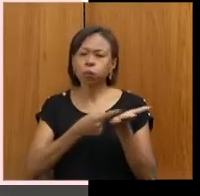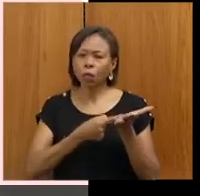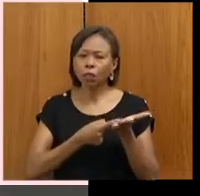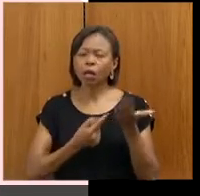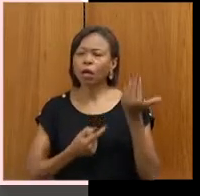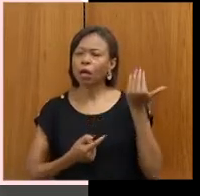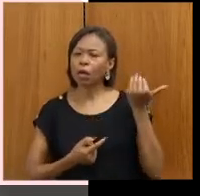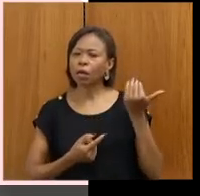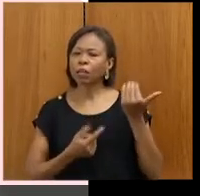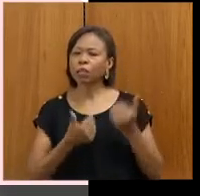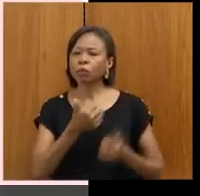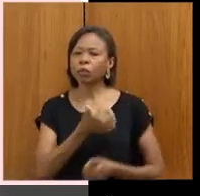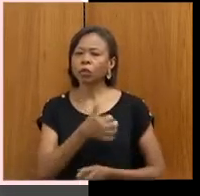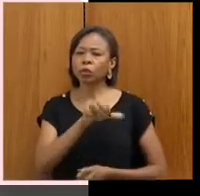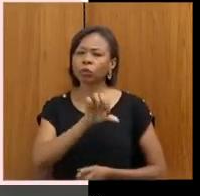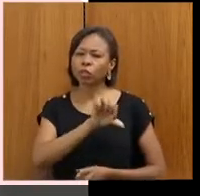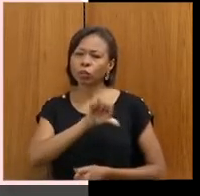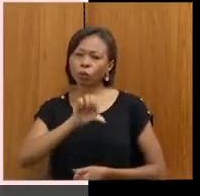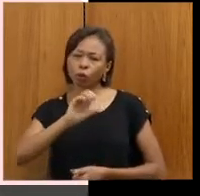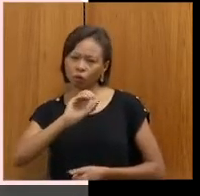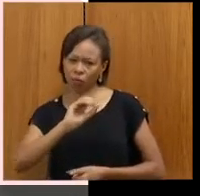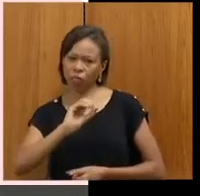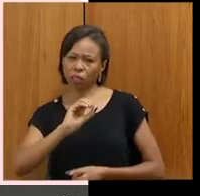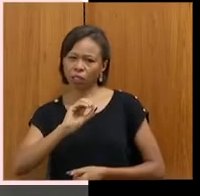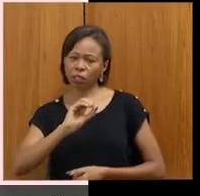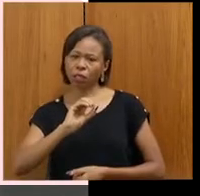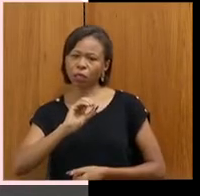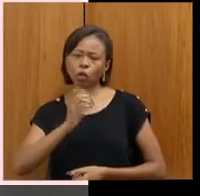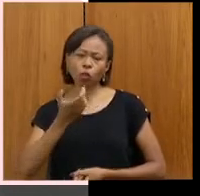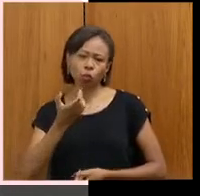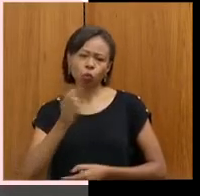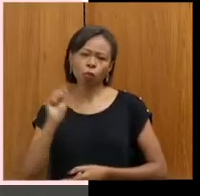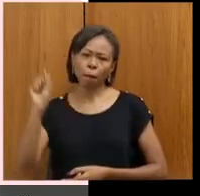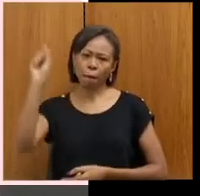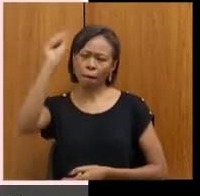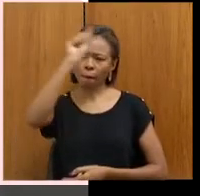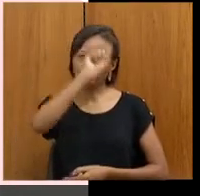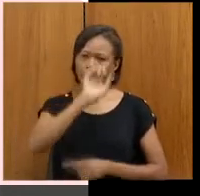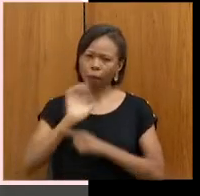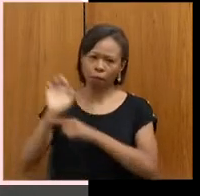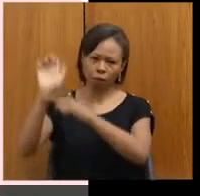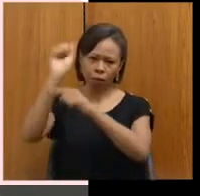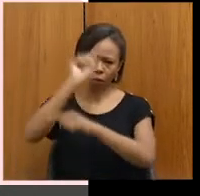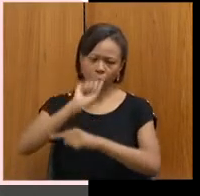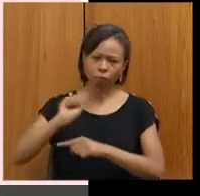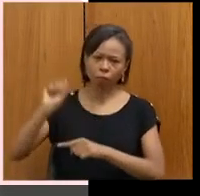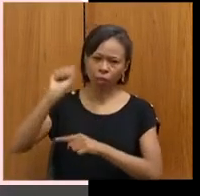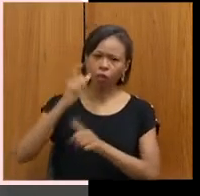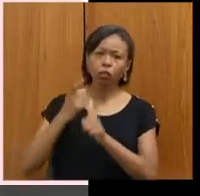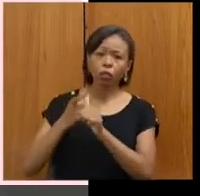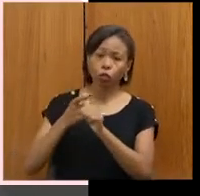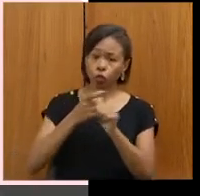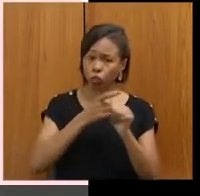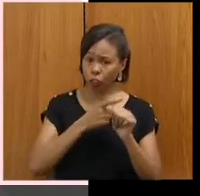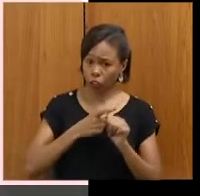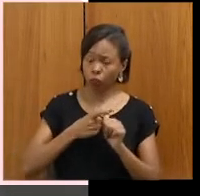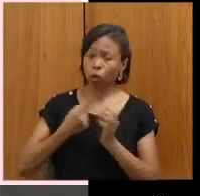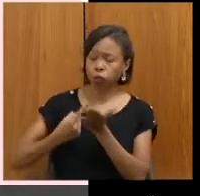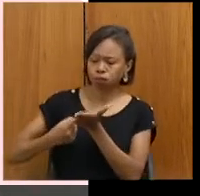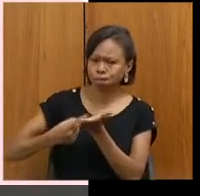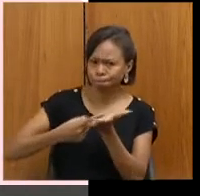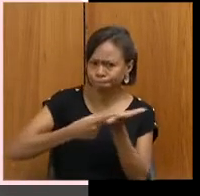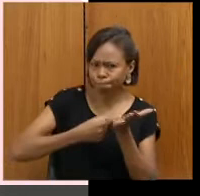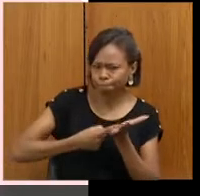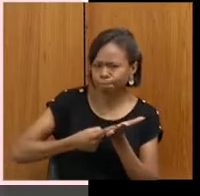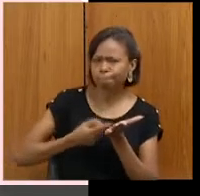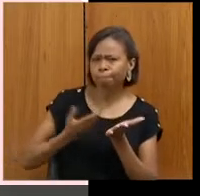1990 entre o estado de dos Estados na realidade todos os estados que teve um devidamento tiveram uma renegociação de